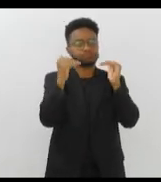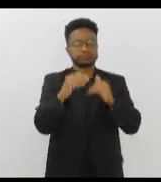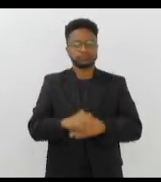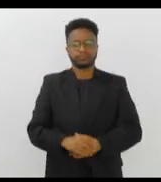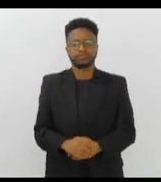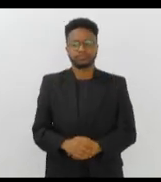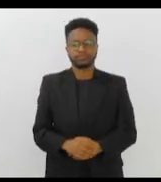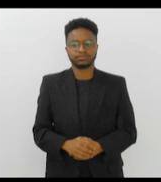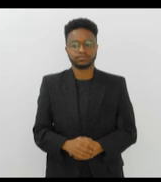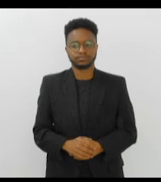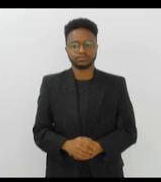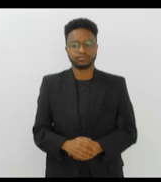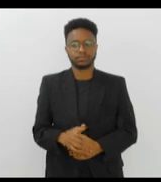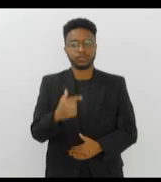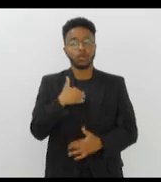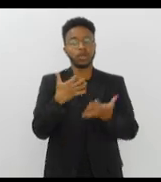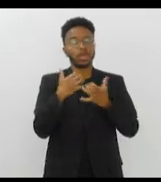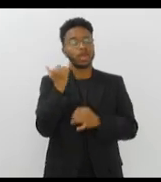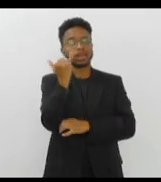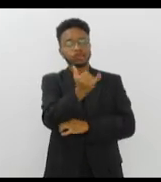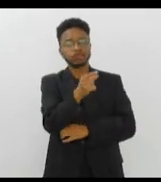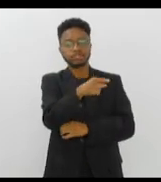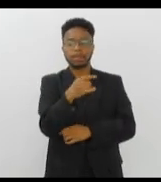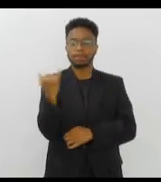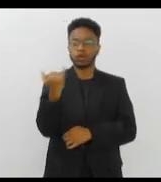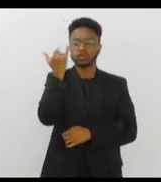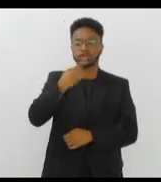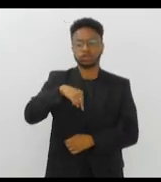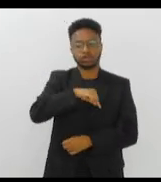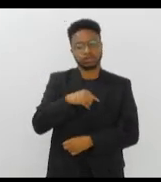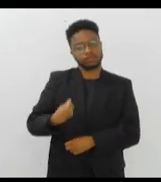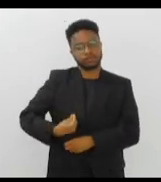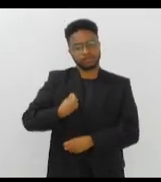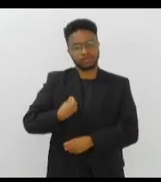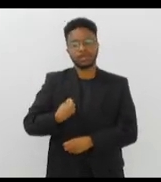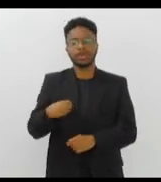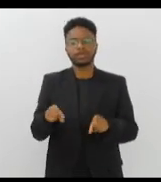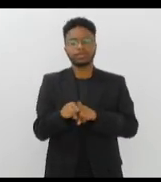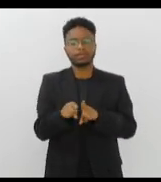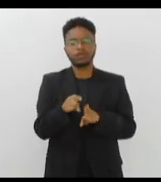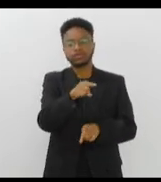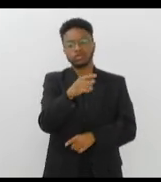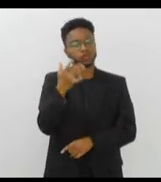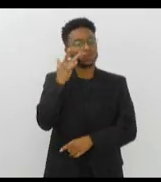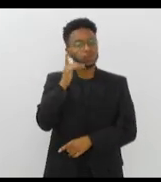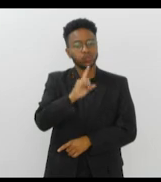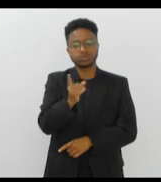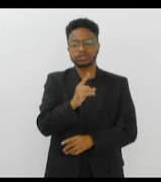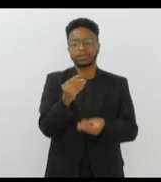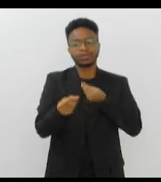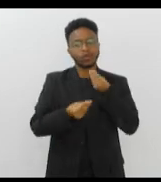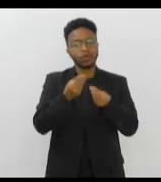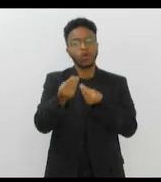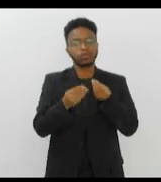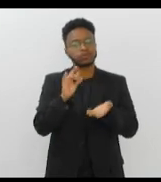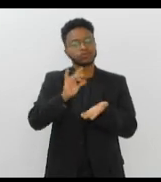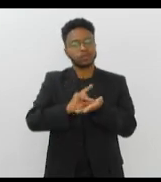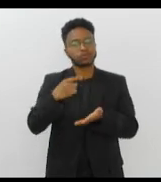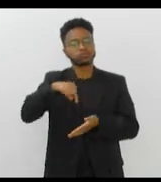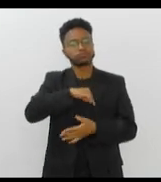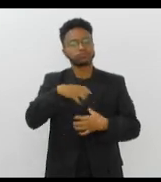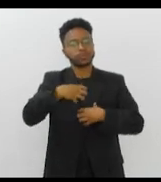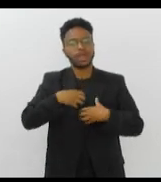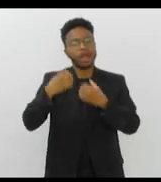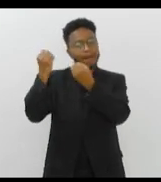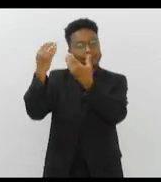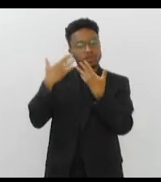gigantesca. Quero dizer que você é muito importante na nossa vida. E você não tem noção de quão abençoada nós somos desde